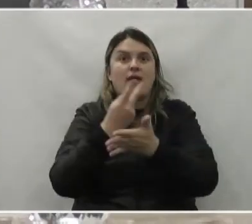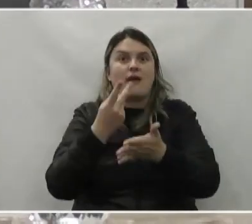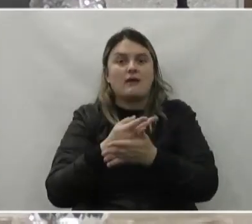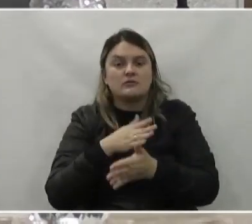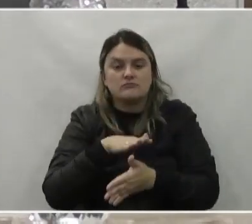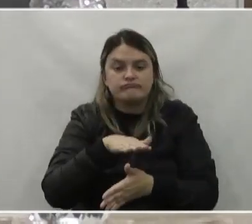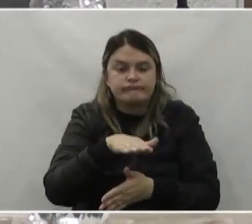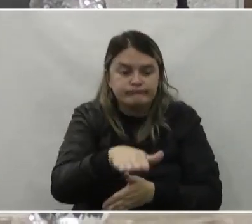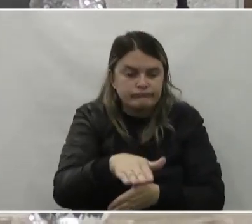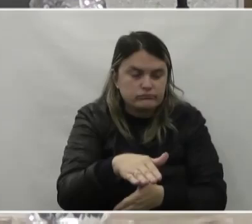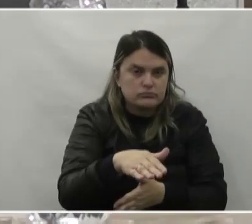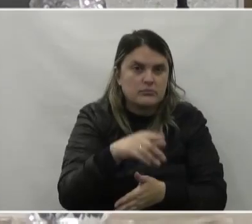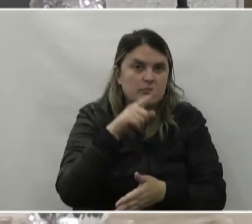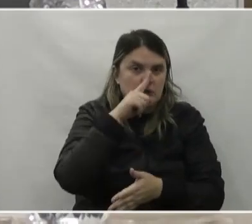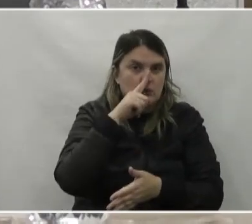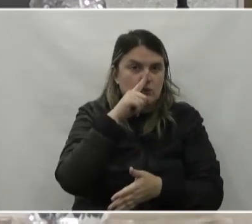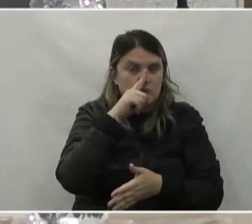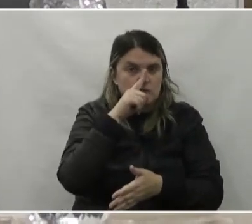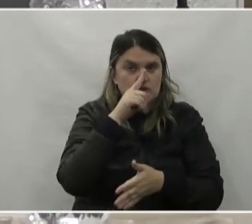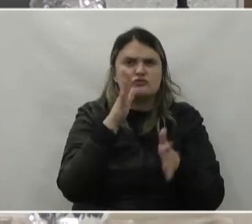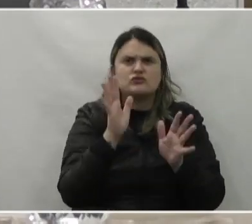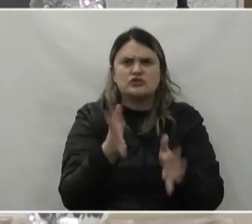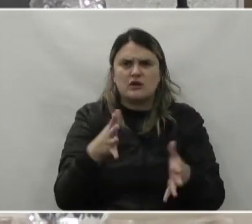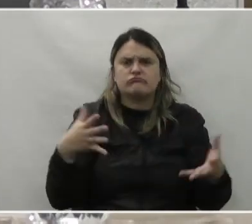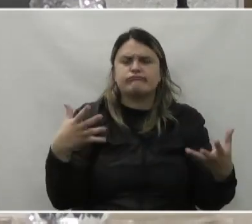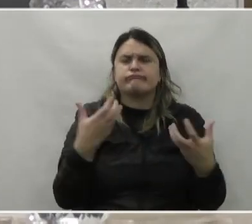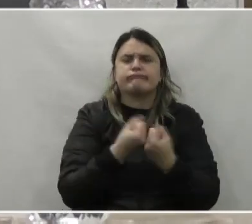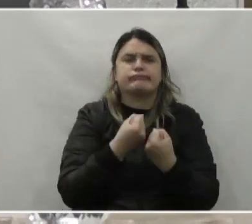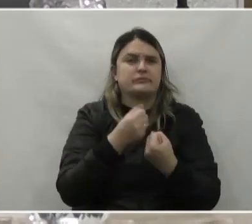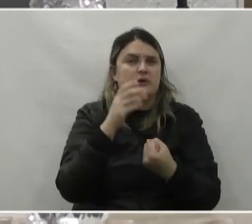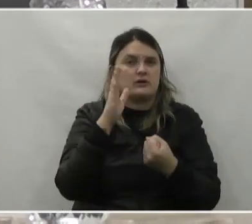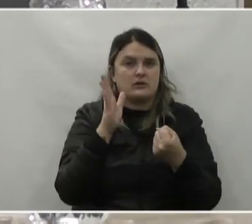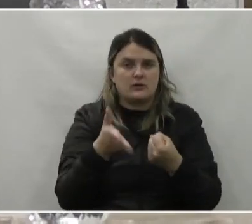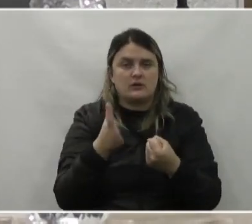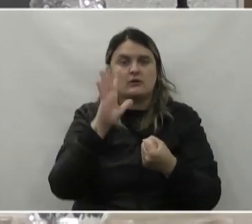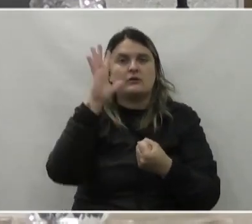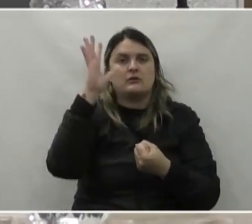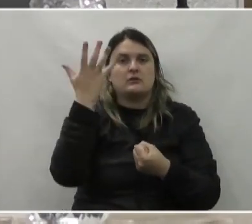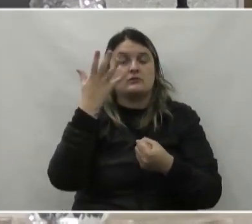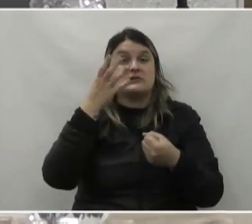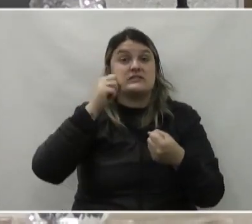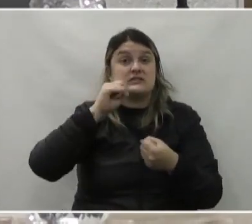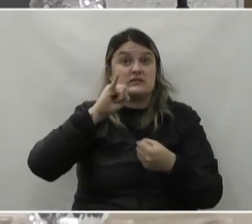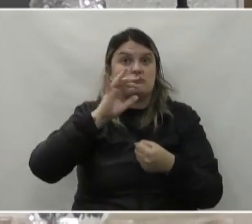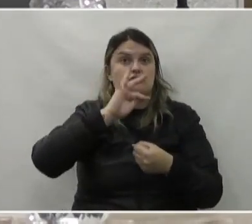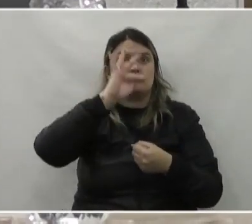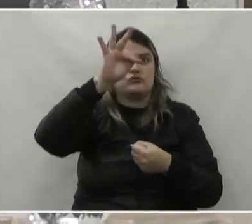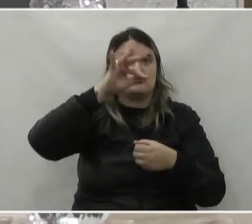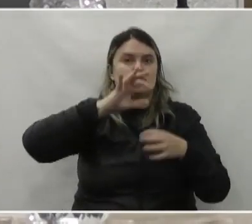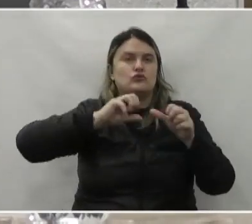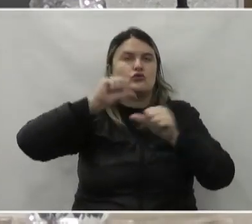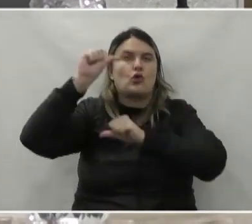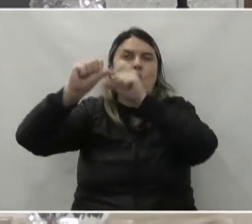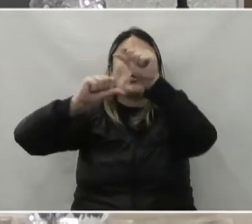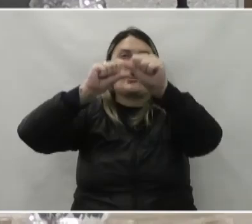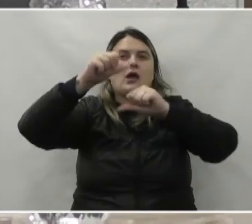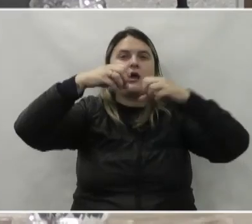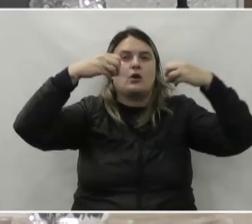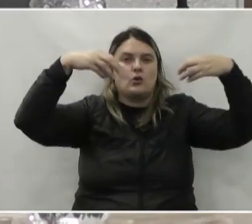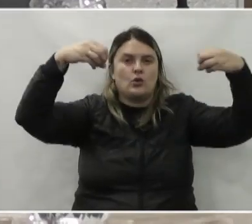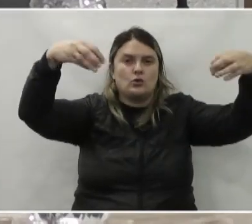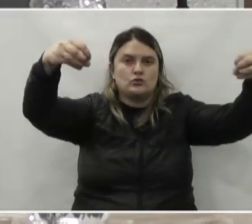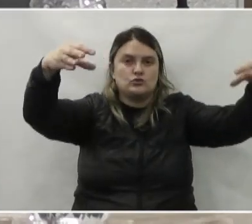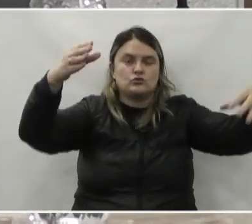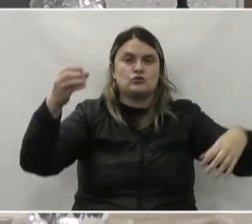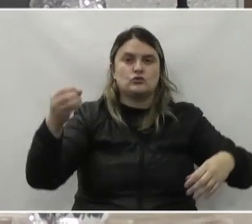muito difícil. Já houve muitos acidentes, e agora com essa iluminação nova que vamos ter aí vamos pedir ao